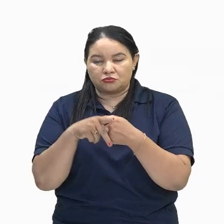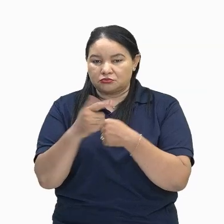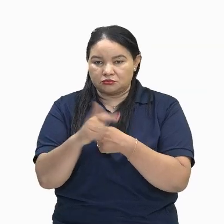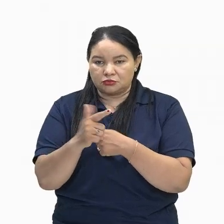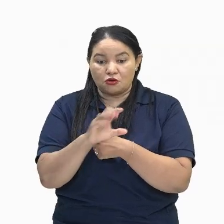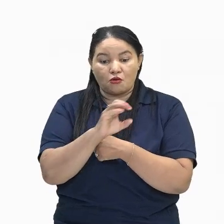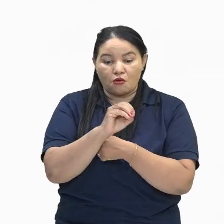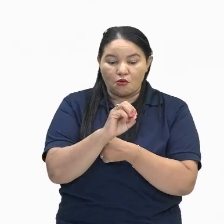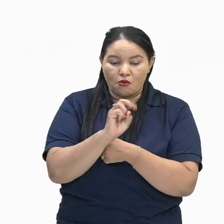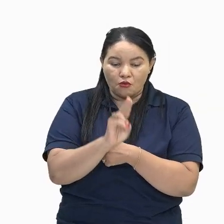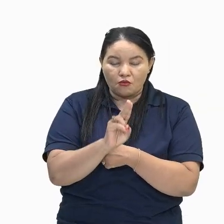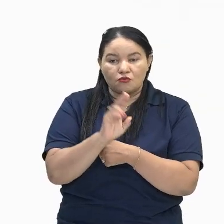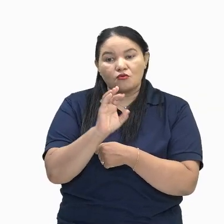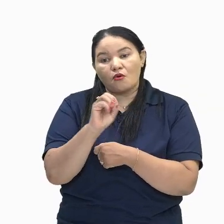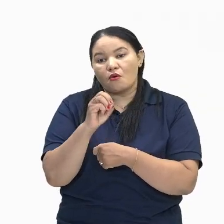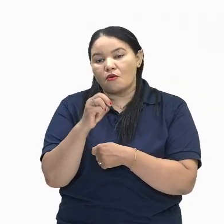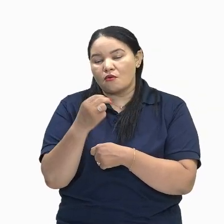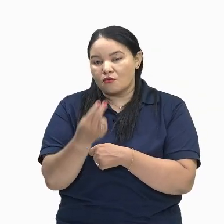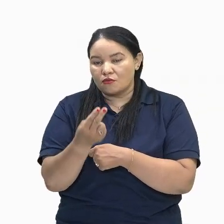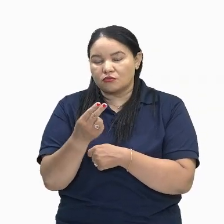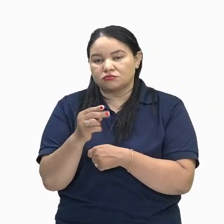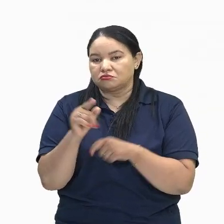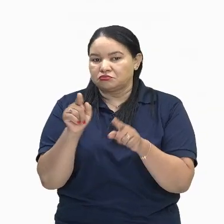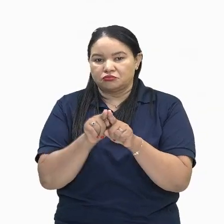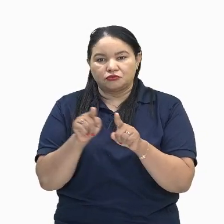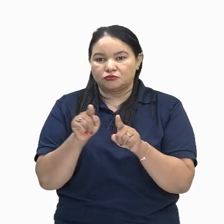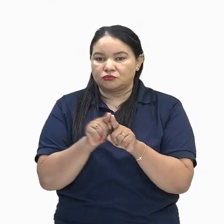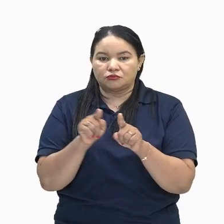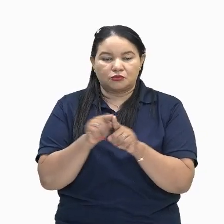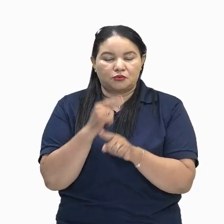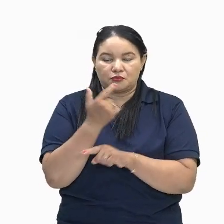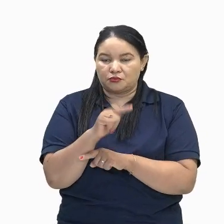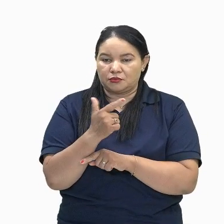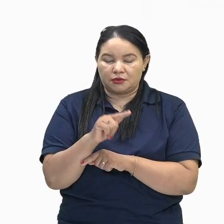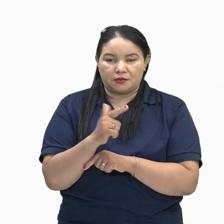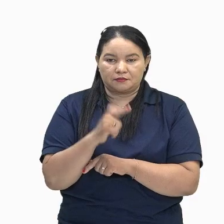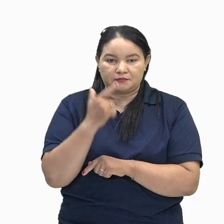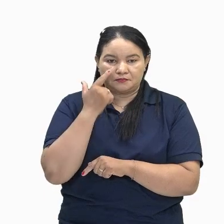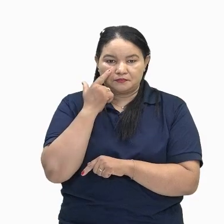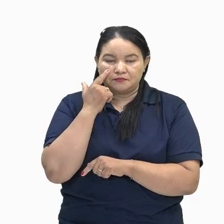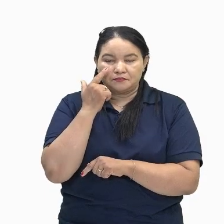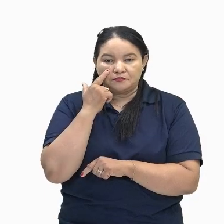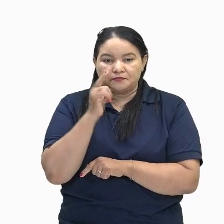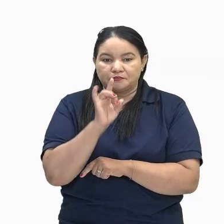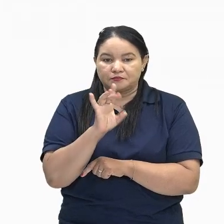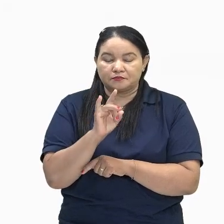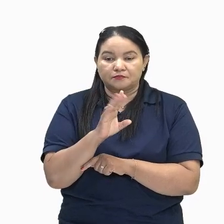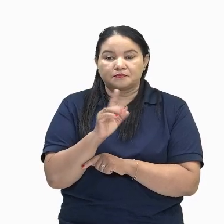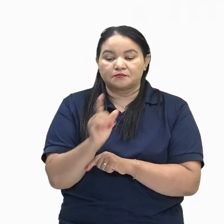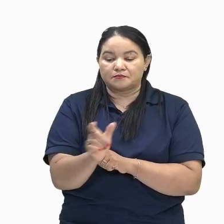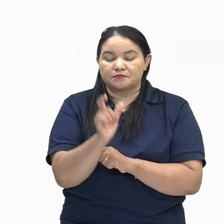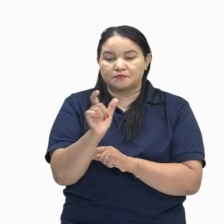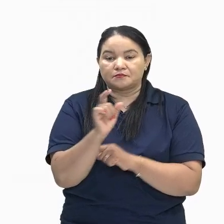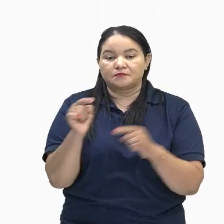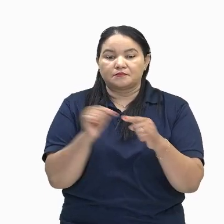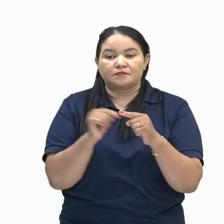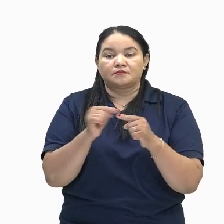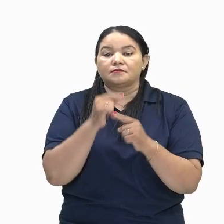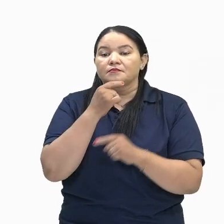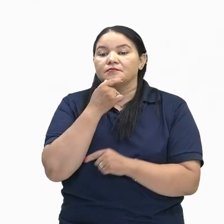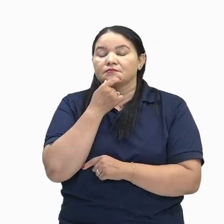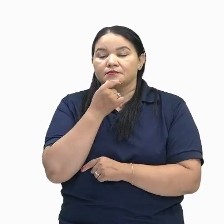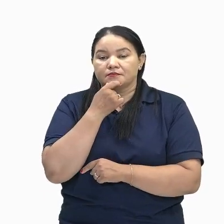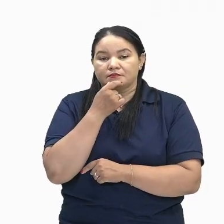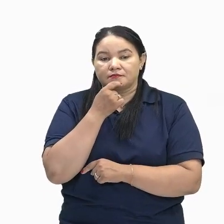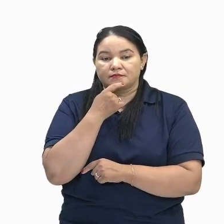não aparece aqui, uma também não aparece. Então, essa palavra fica aí no masculino, palavra no masculino. É